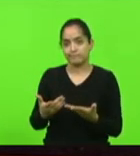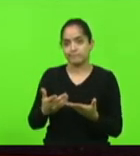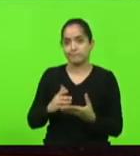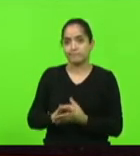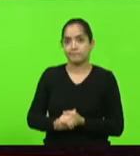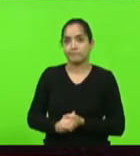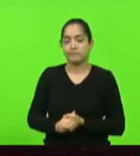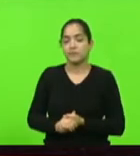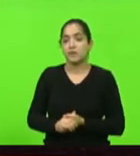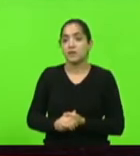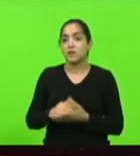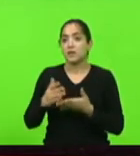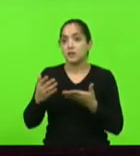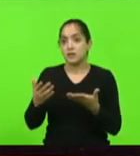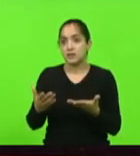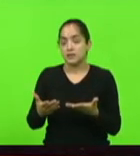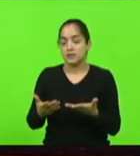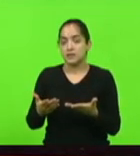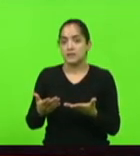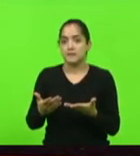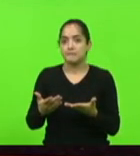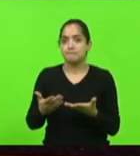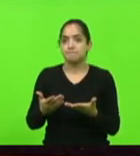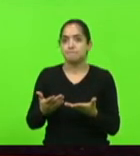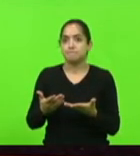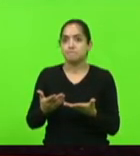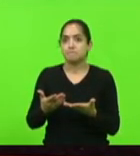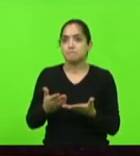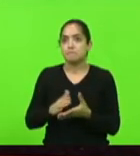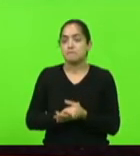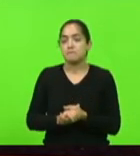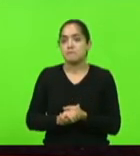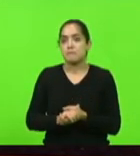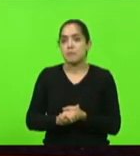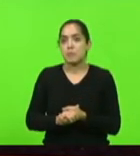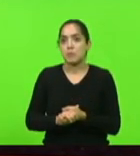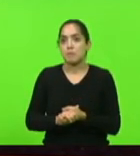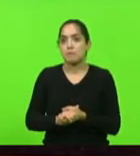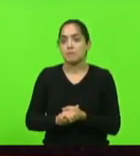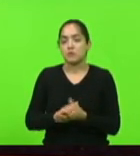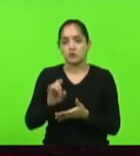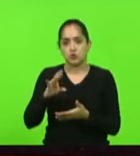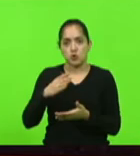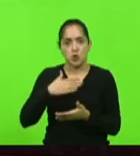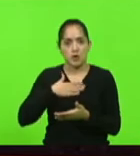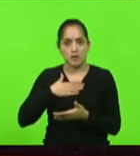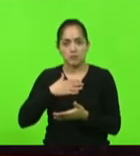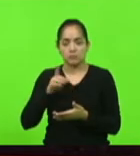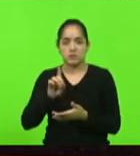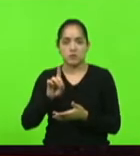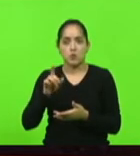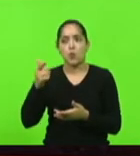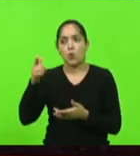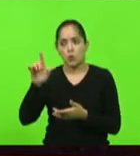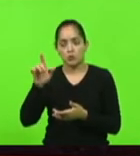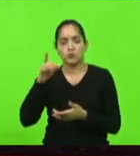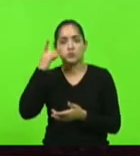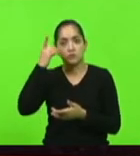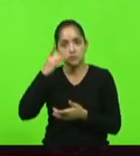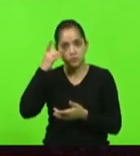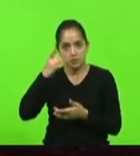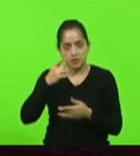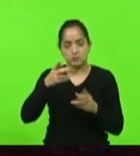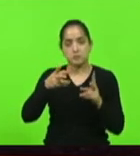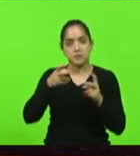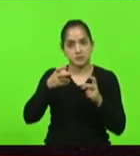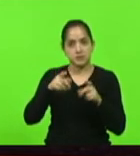E nós conseguimos, então, não acredito que não tenha sido só eu, acho que outros deputados também perceberam isso, eu, inclusive, da